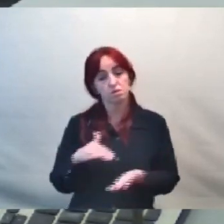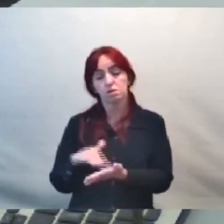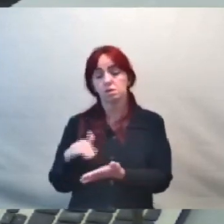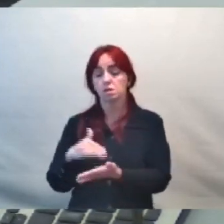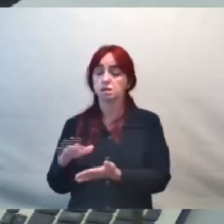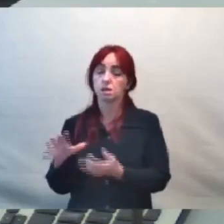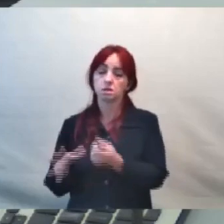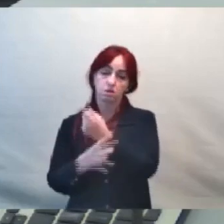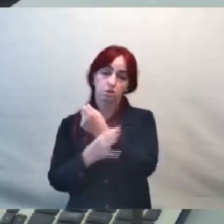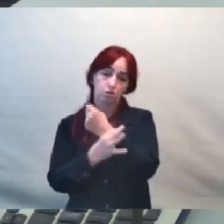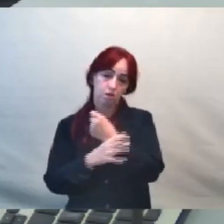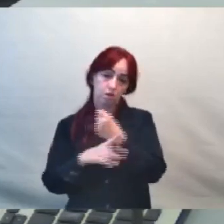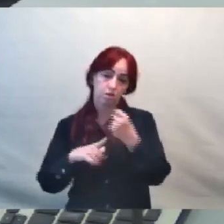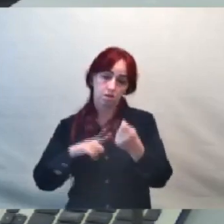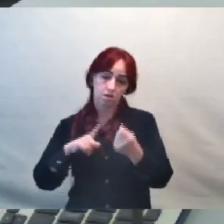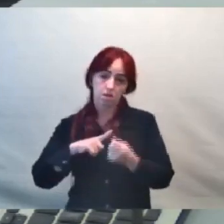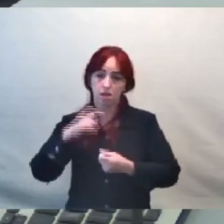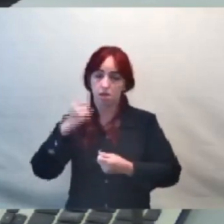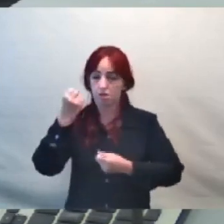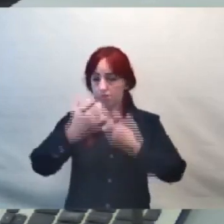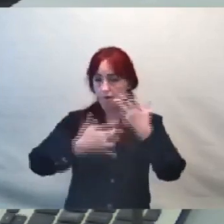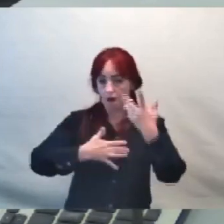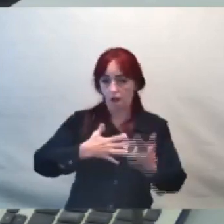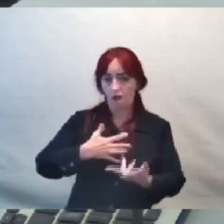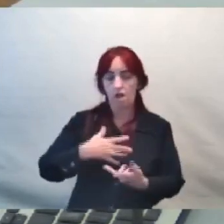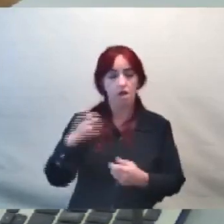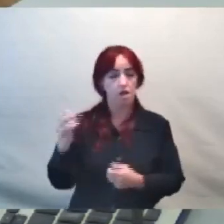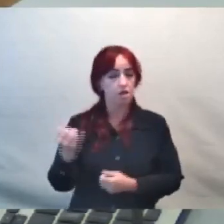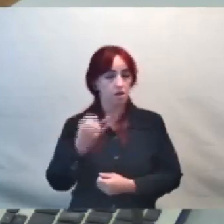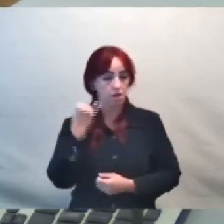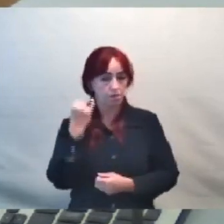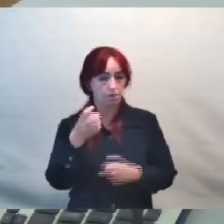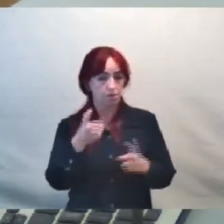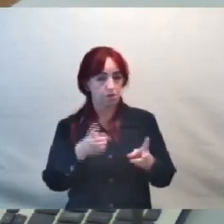muito interessante ouvi-lo. No caso